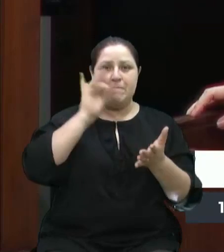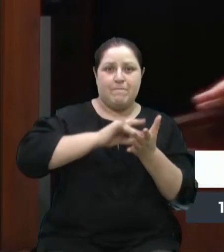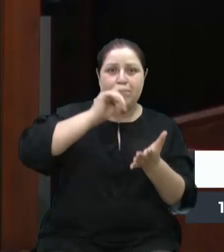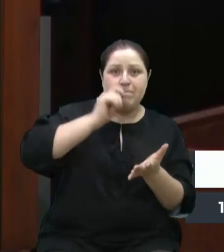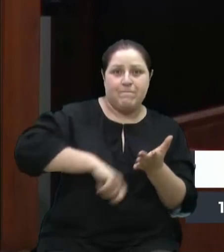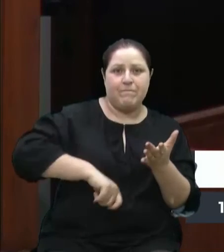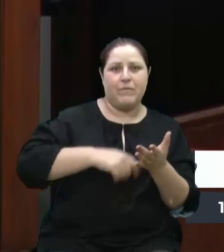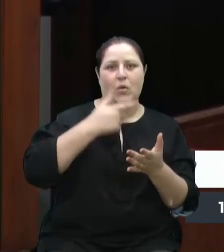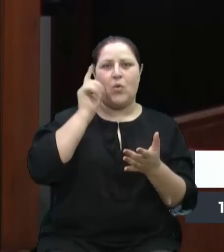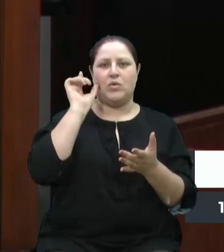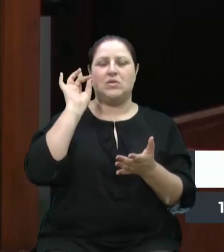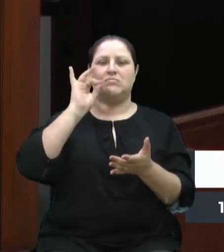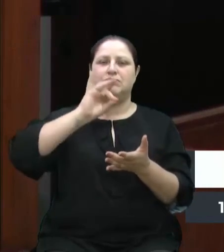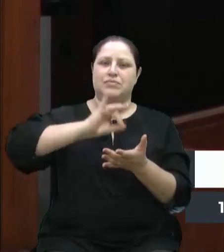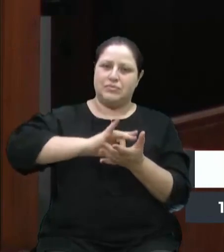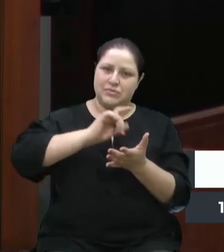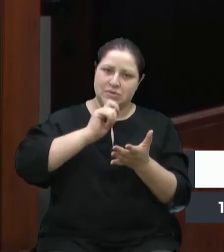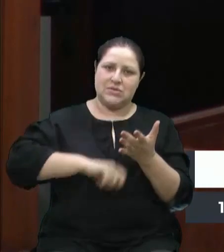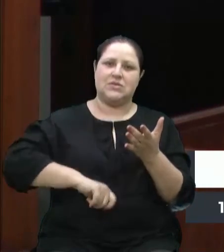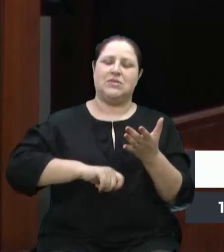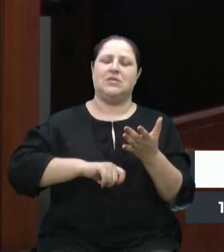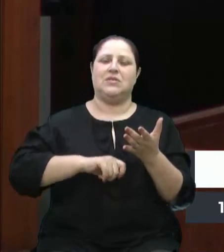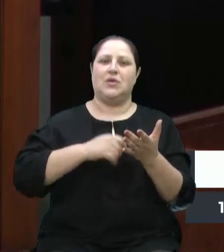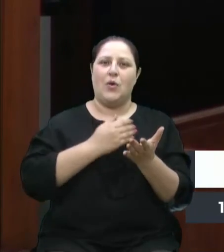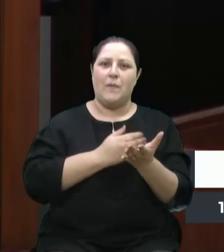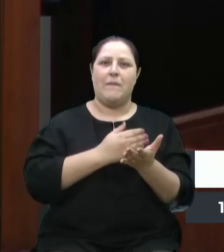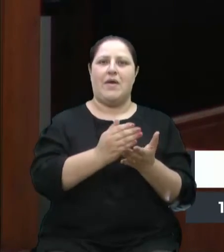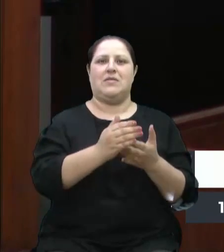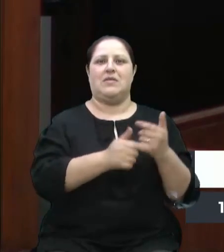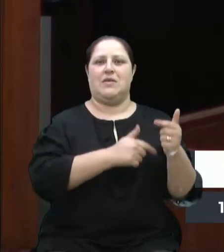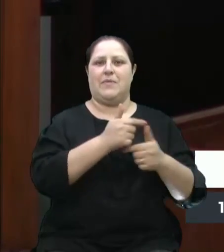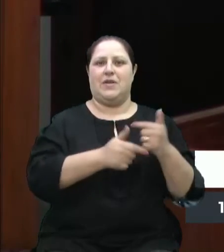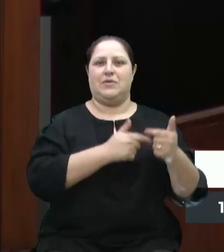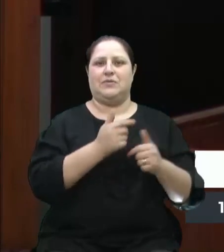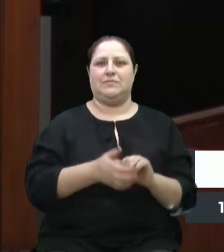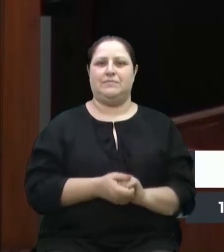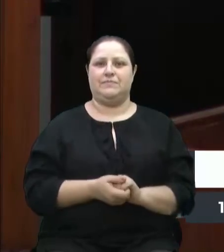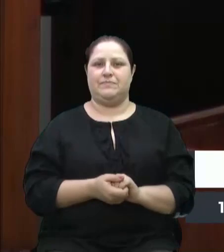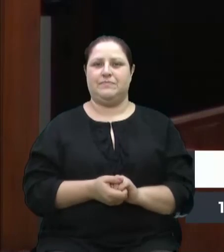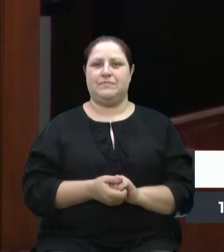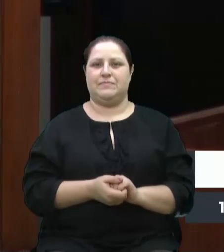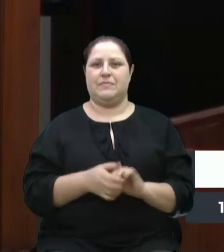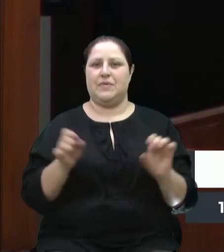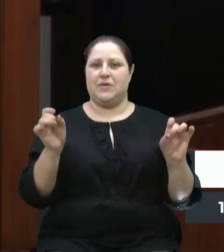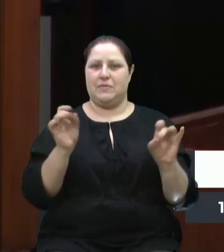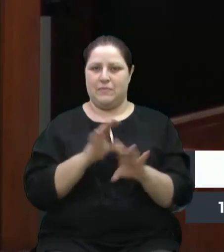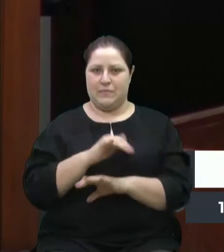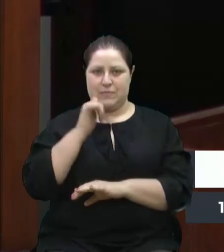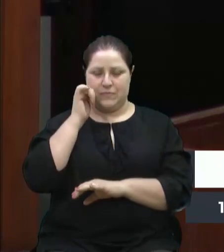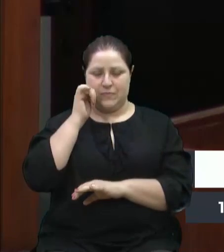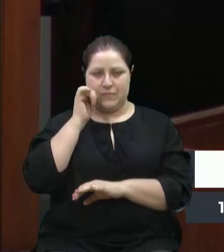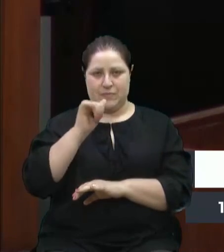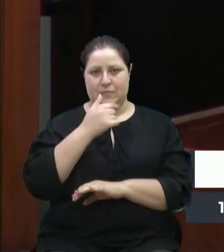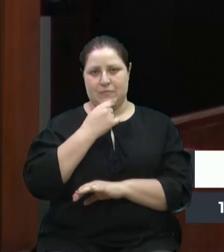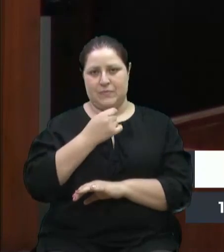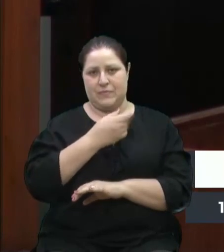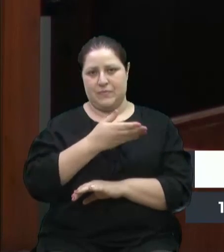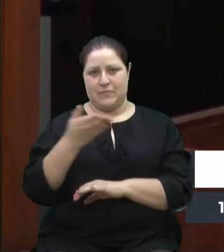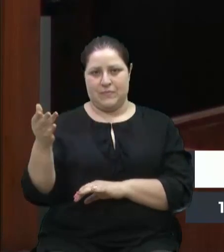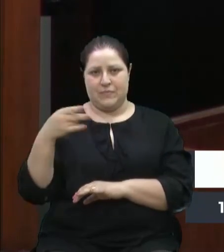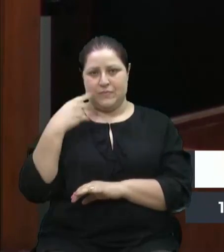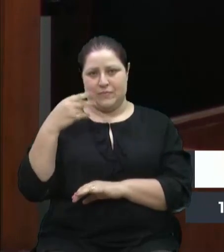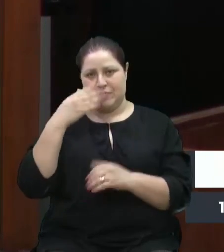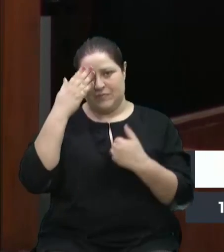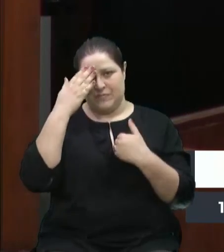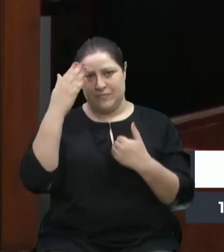assinatura, realmente, ele sai do papel. Era isso, senhores vereadores, agradeço.